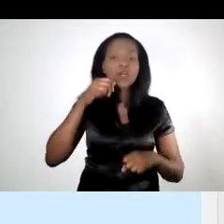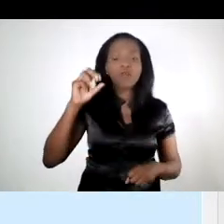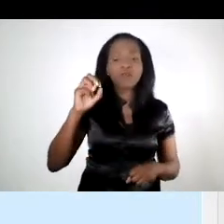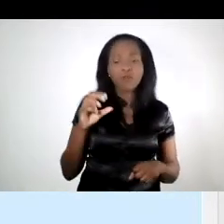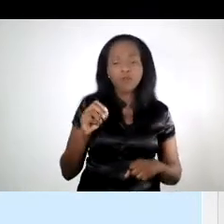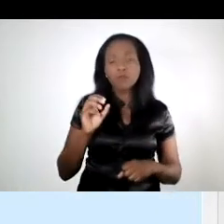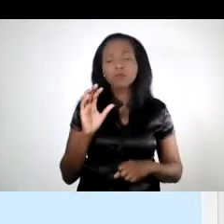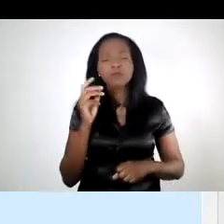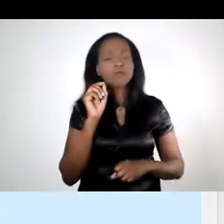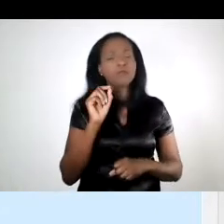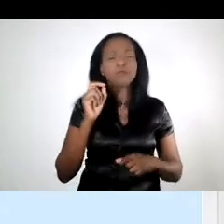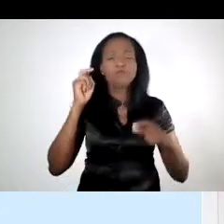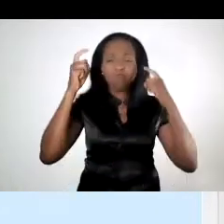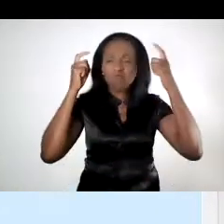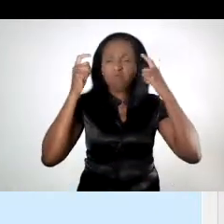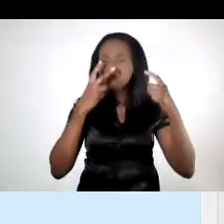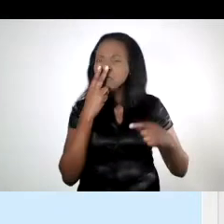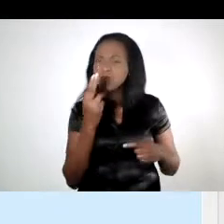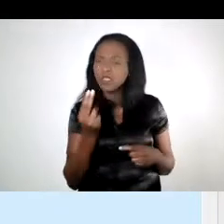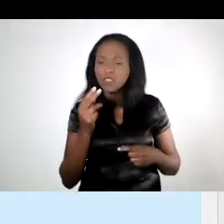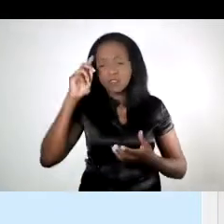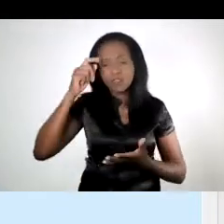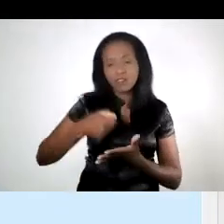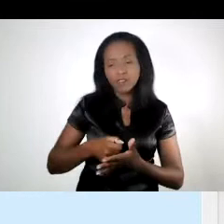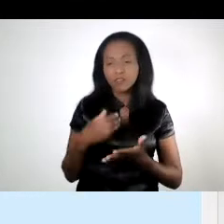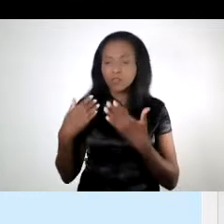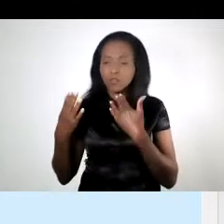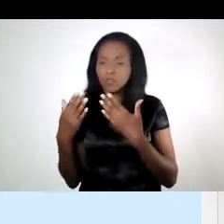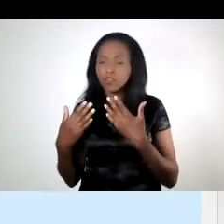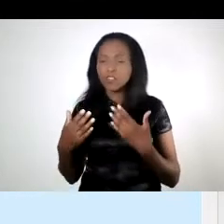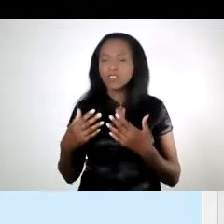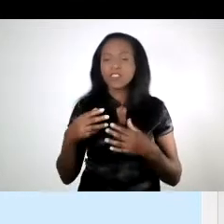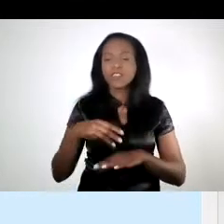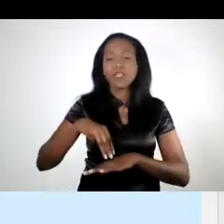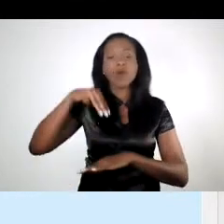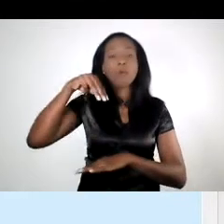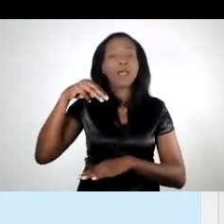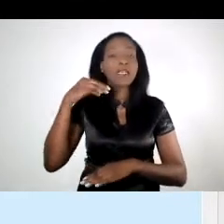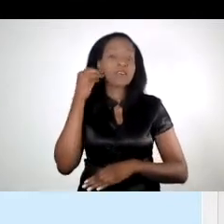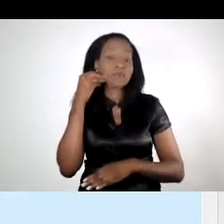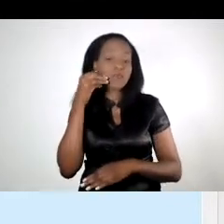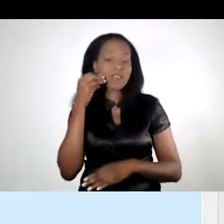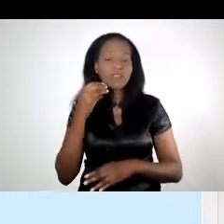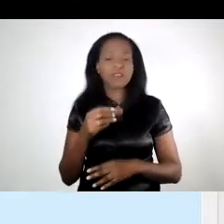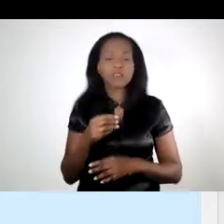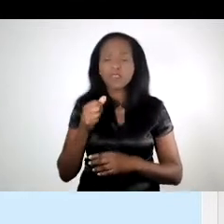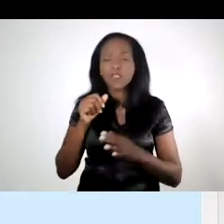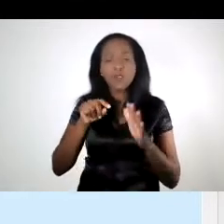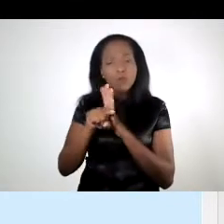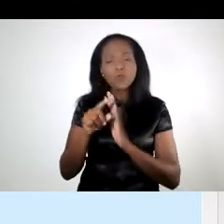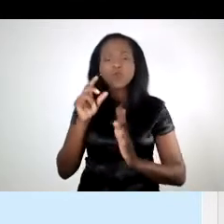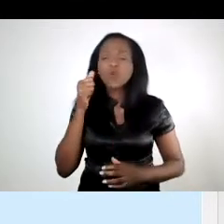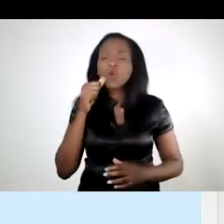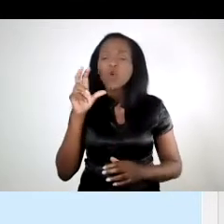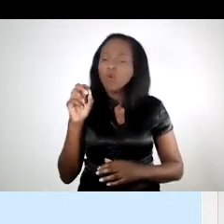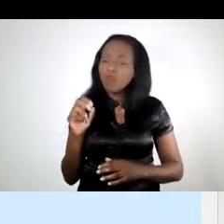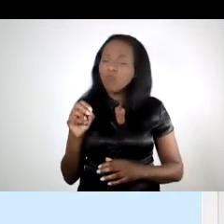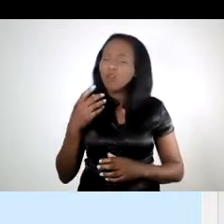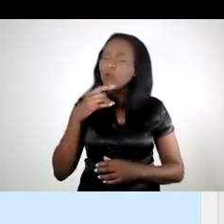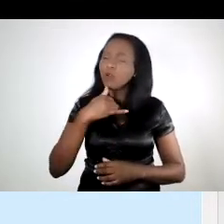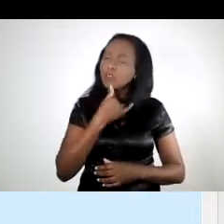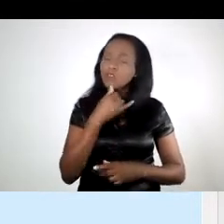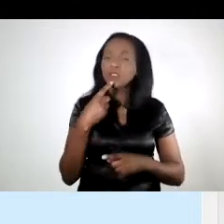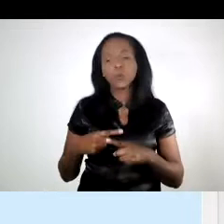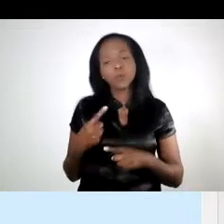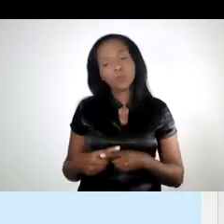preocupada. Resolveu assuntar com a mestra experiência. Vó, por que a senhora anda tão borocochô?